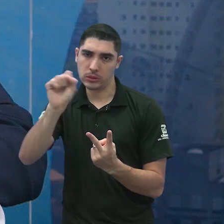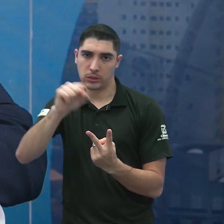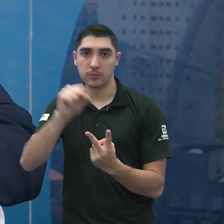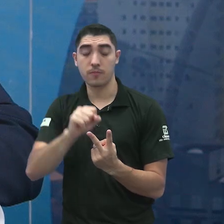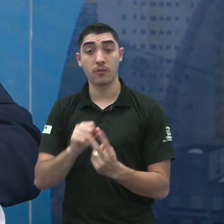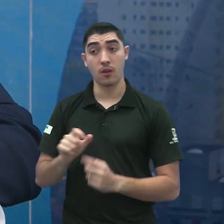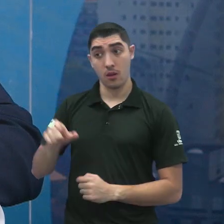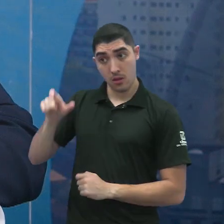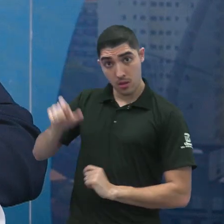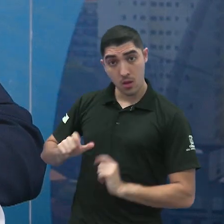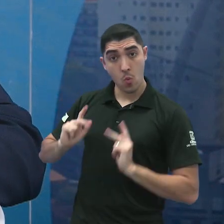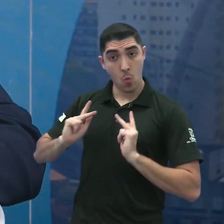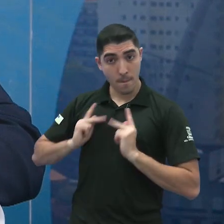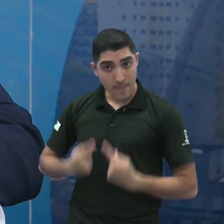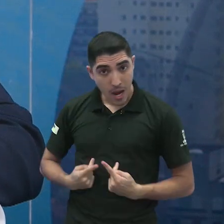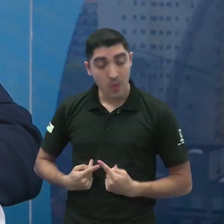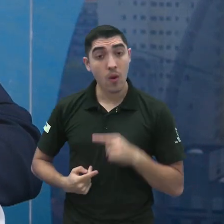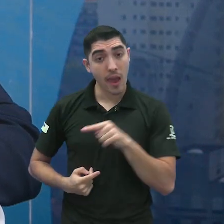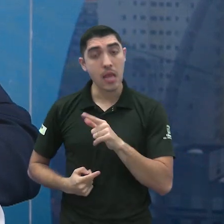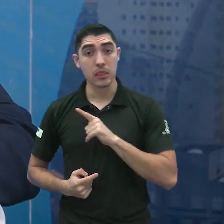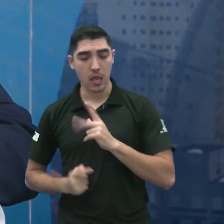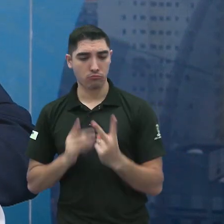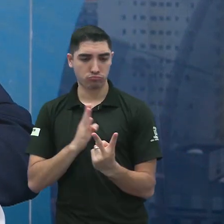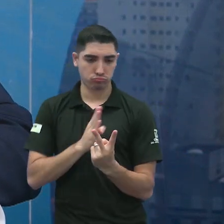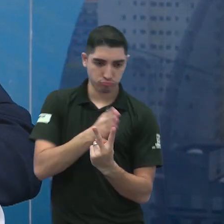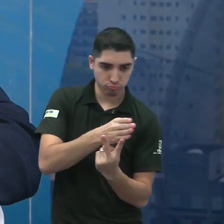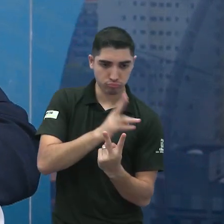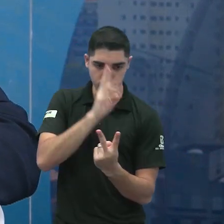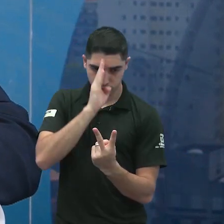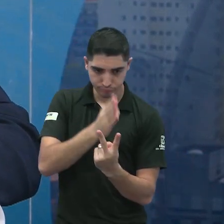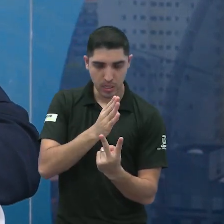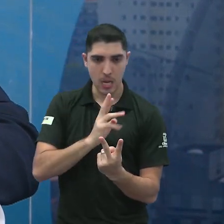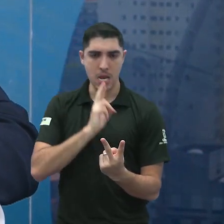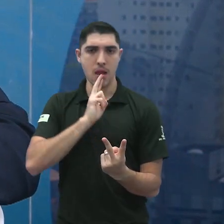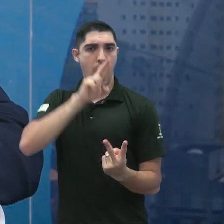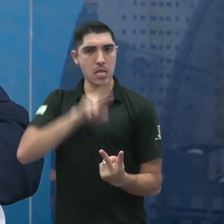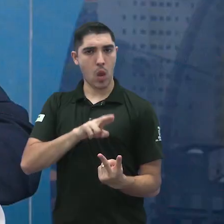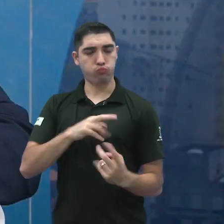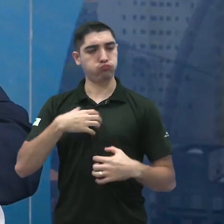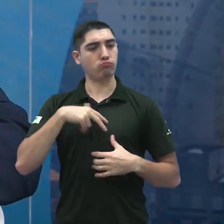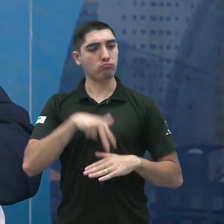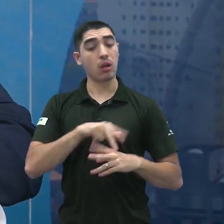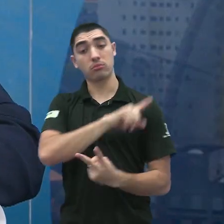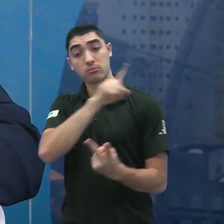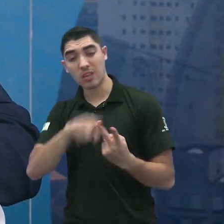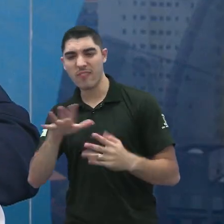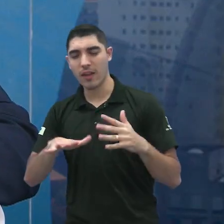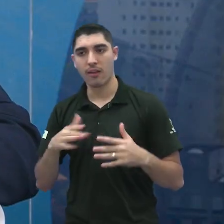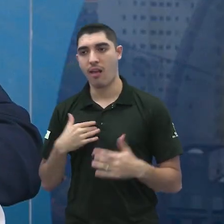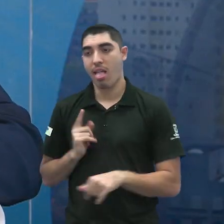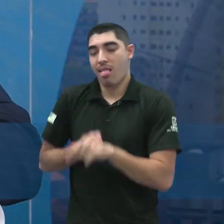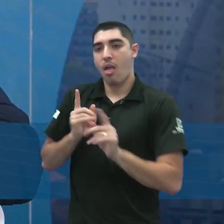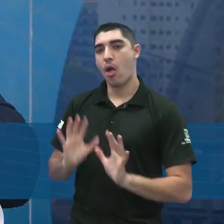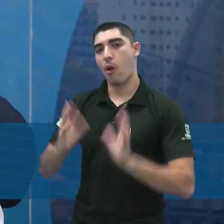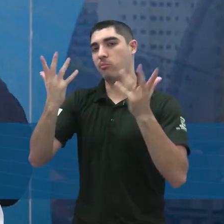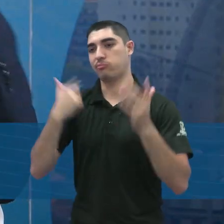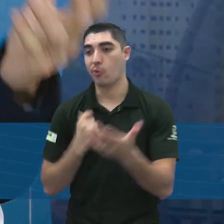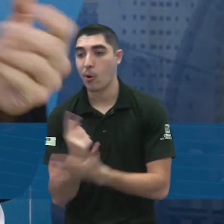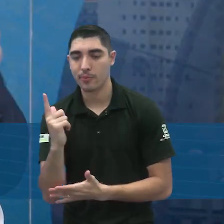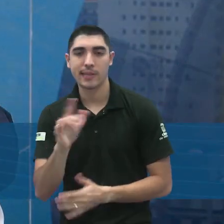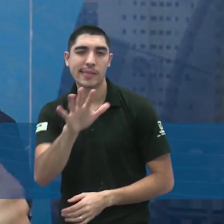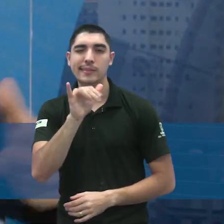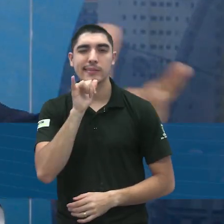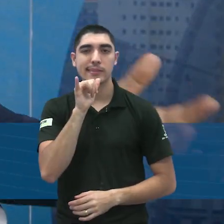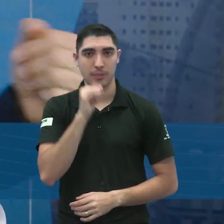O ser humano, ele age em momentos de racionalidade, mas ele também possui momentos de irracionalidade. Vou dar um exemplo. Em momentos, ele,